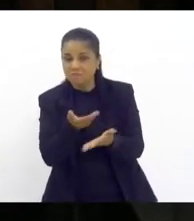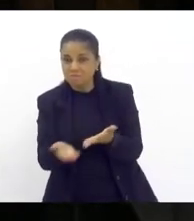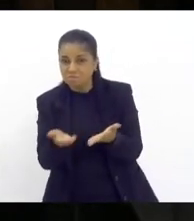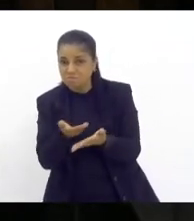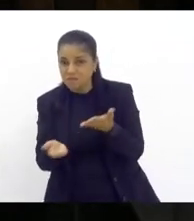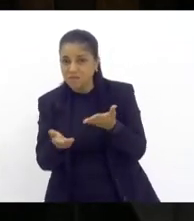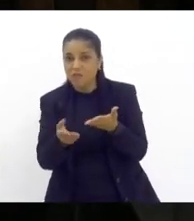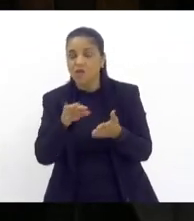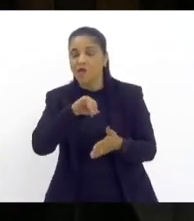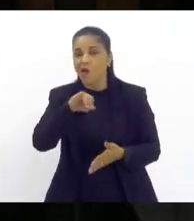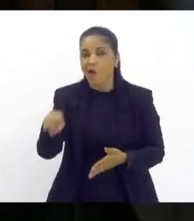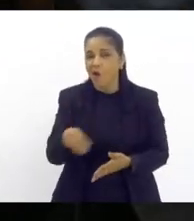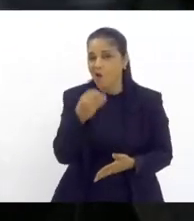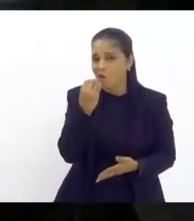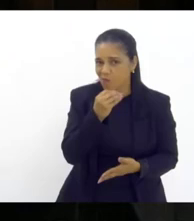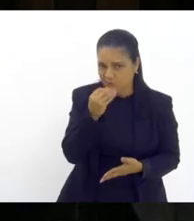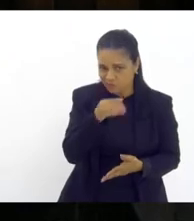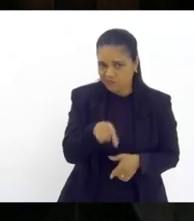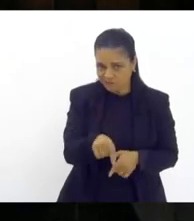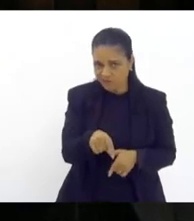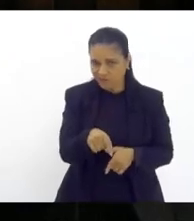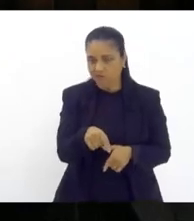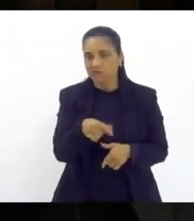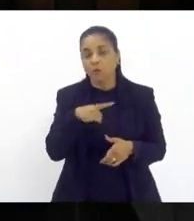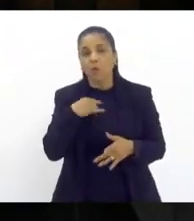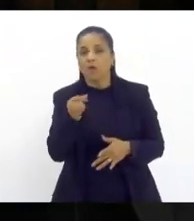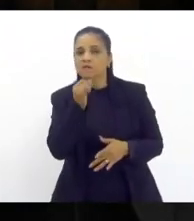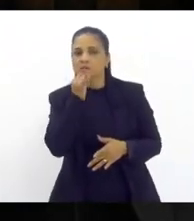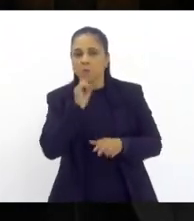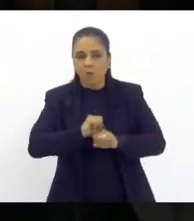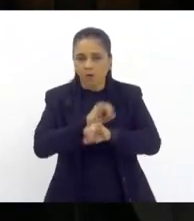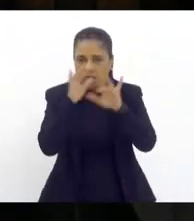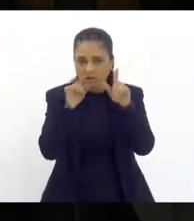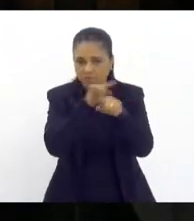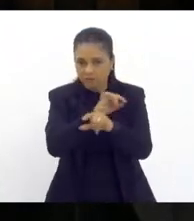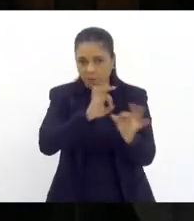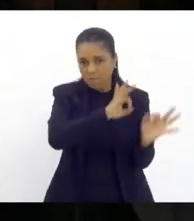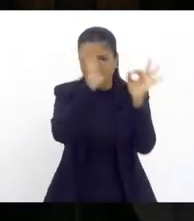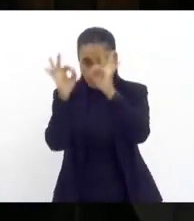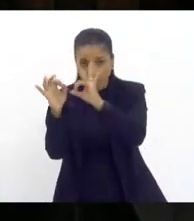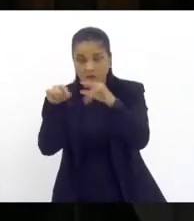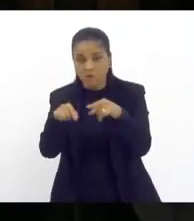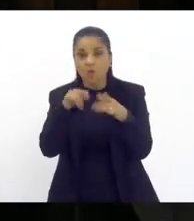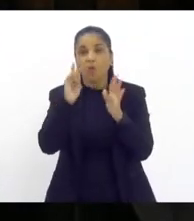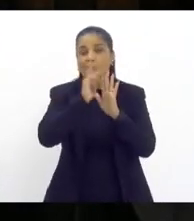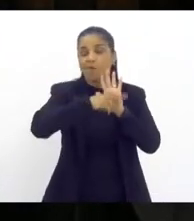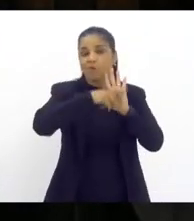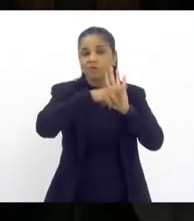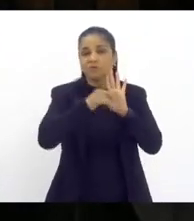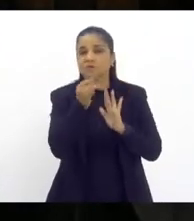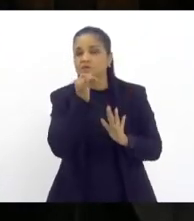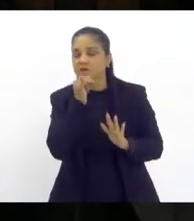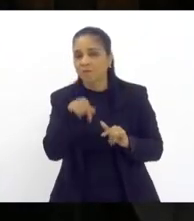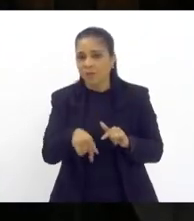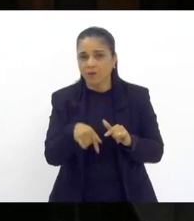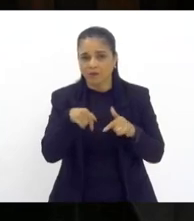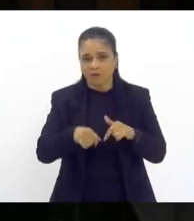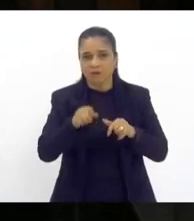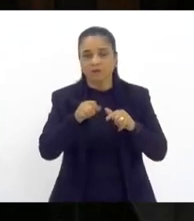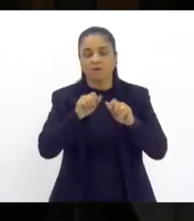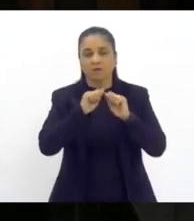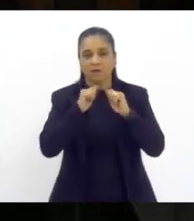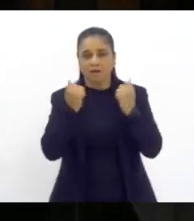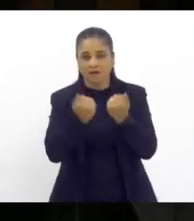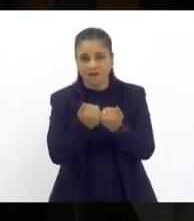questão da oportunidade. Aí eu faço aqui um exemplo claro para você que nos assiste, os projetos, por exemplo, que essa casa saiu na